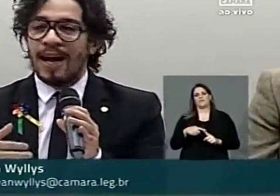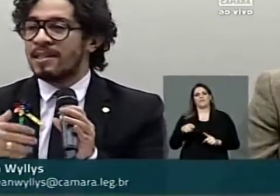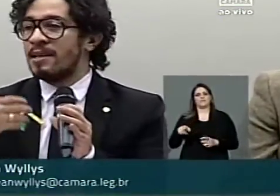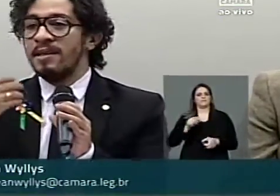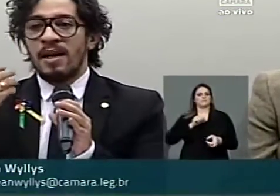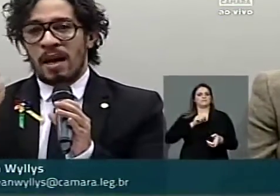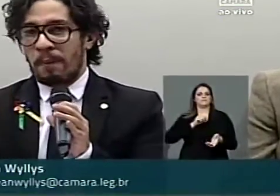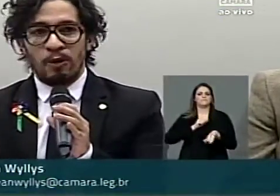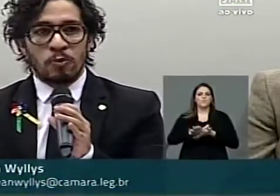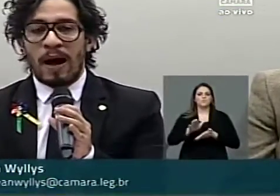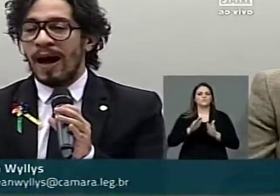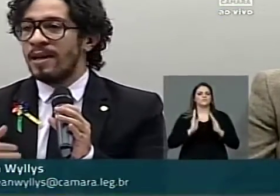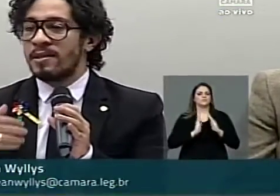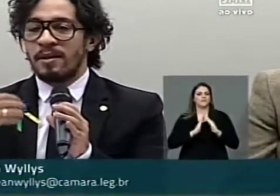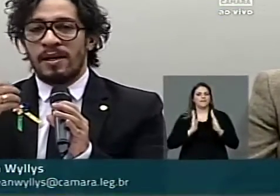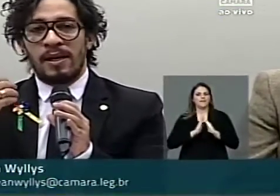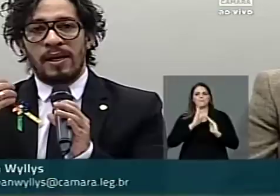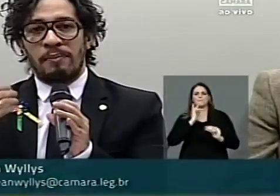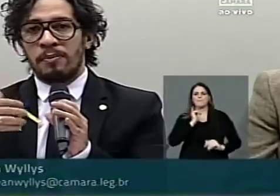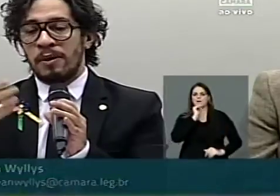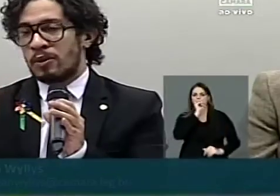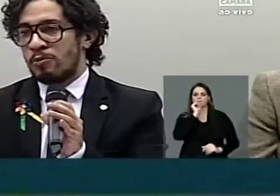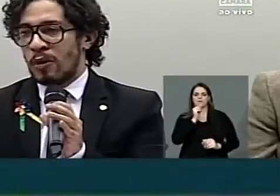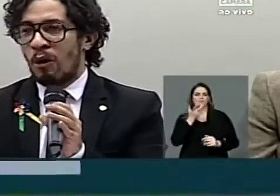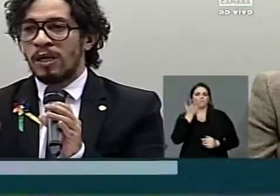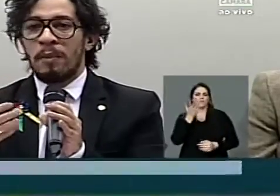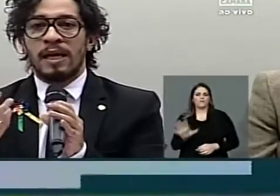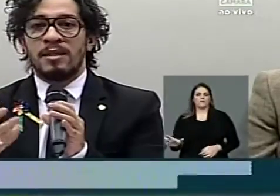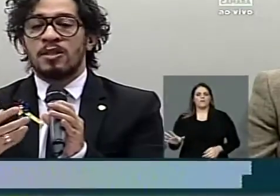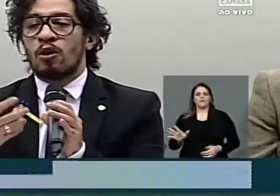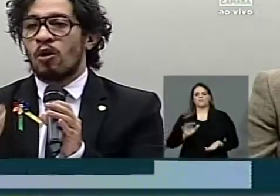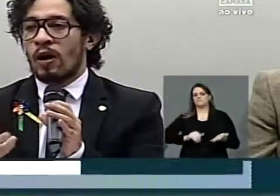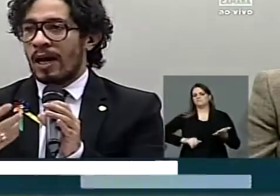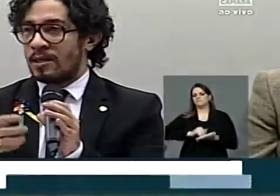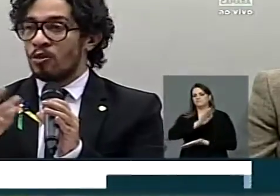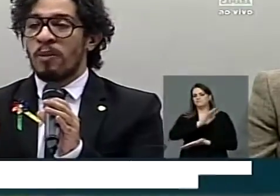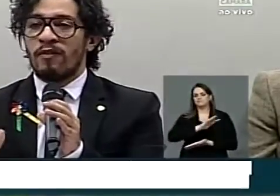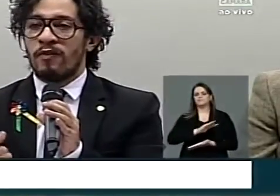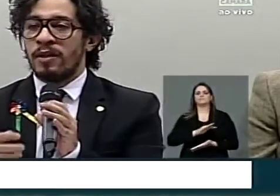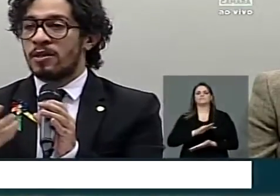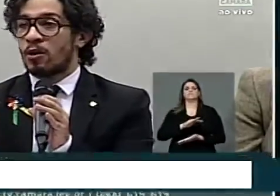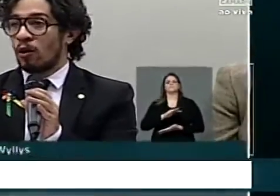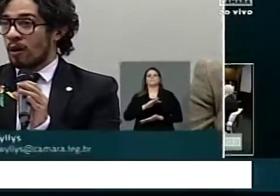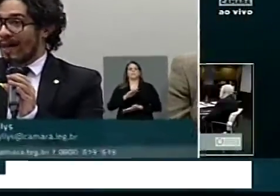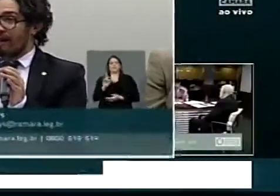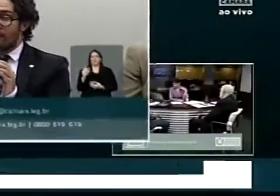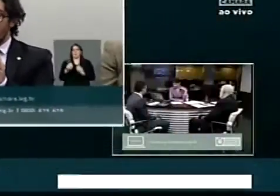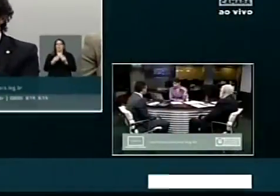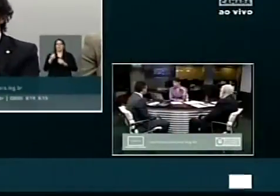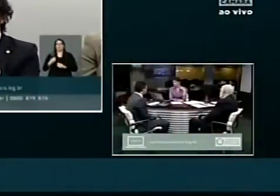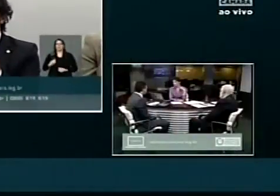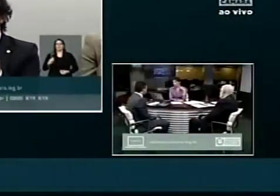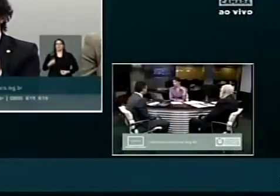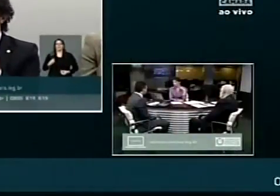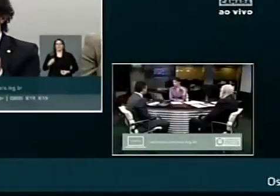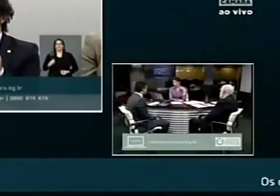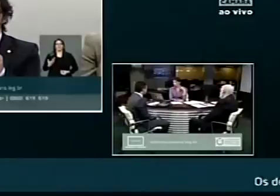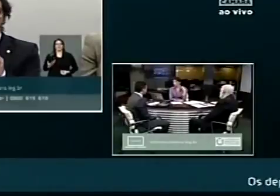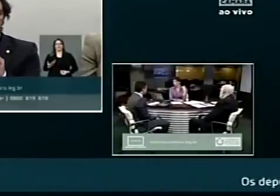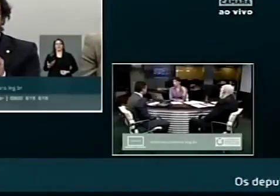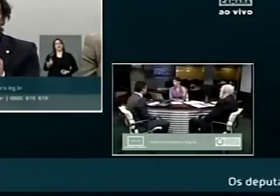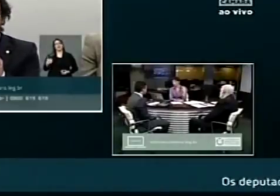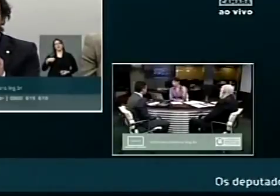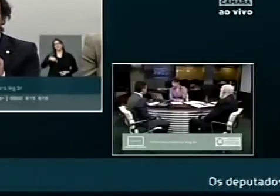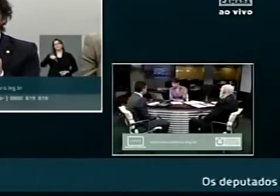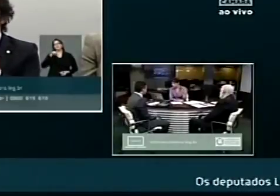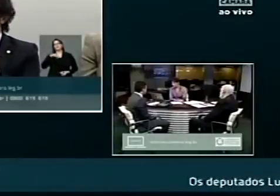expulsas de casa pelos pais e a única maneira de se colocar, de sobreviver, de se colocar na vida é por meio